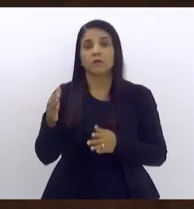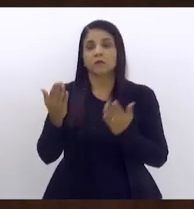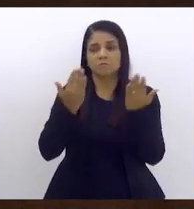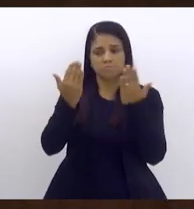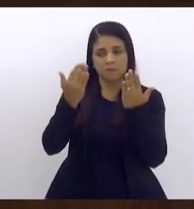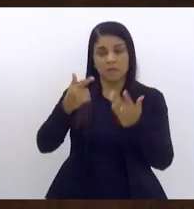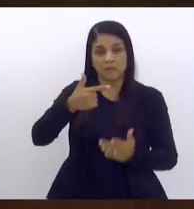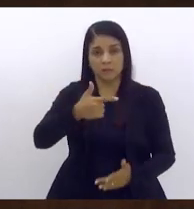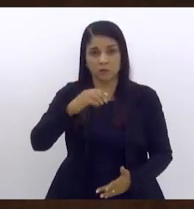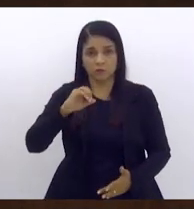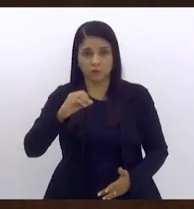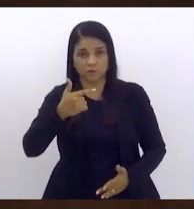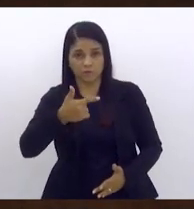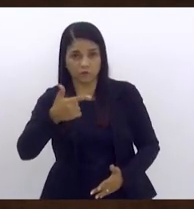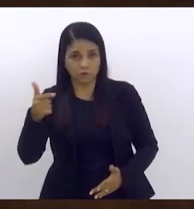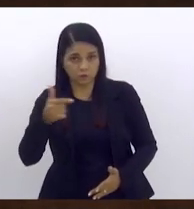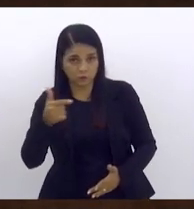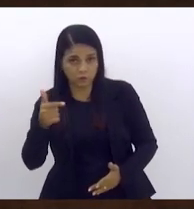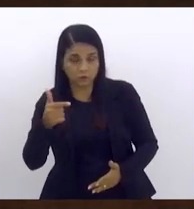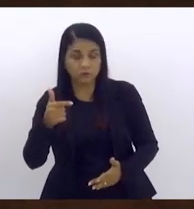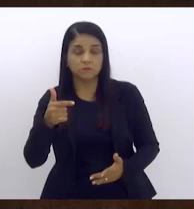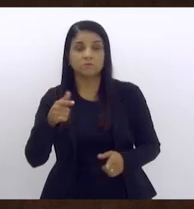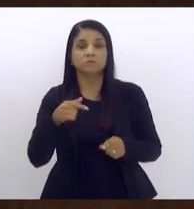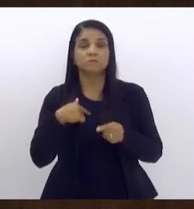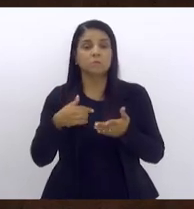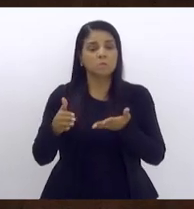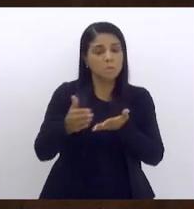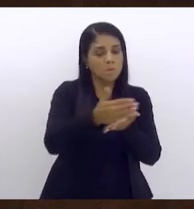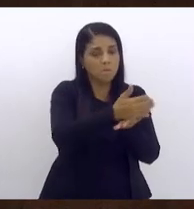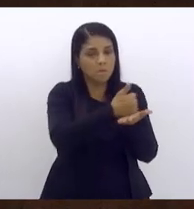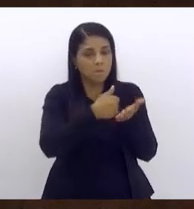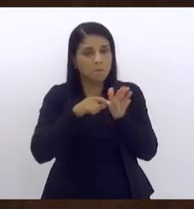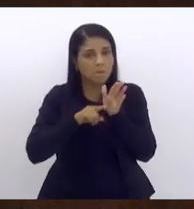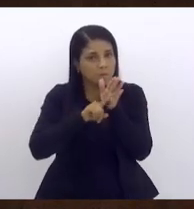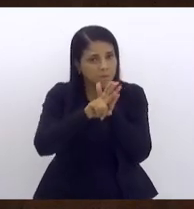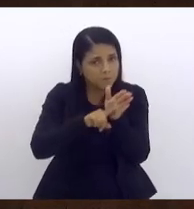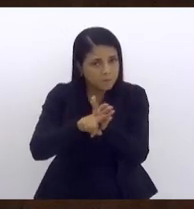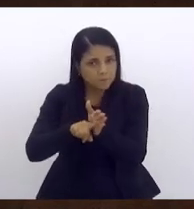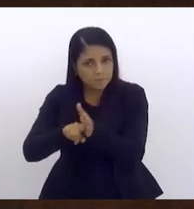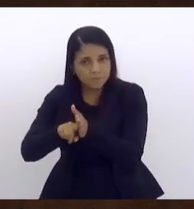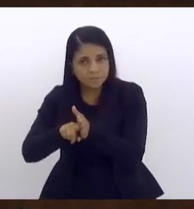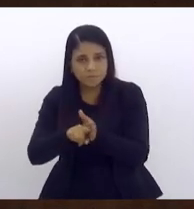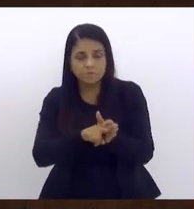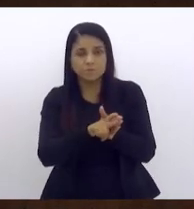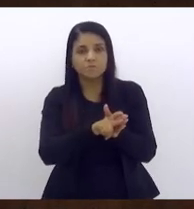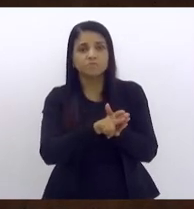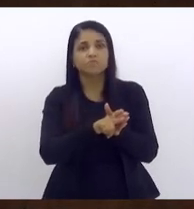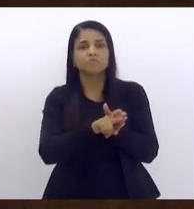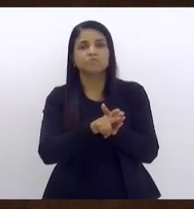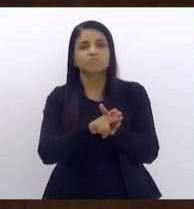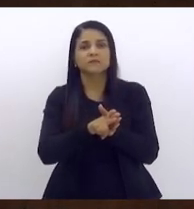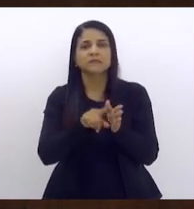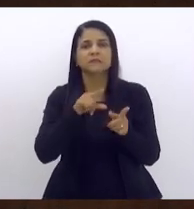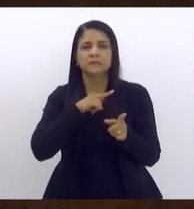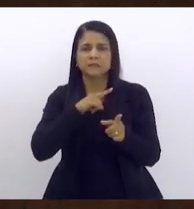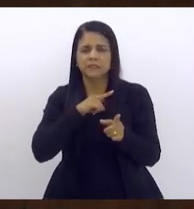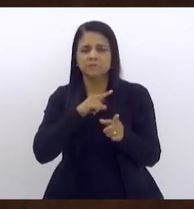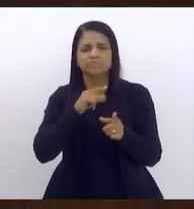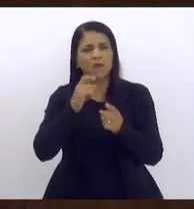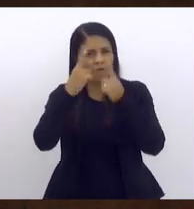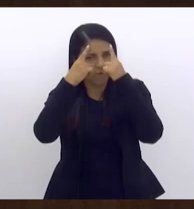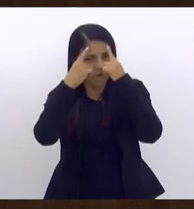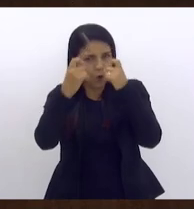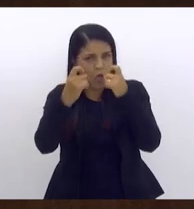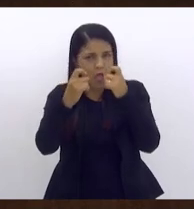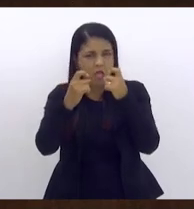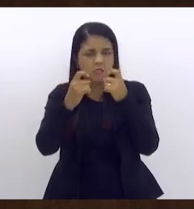gente quer alcançar aqui, o que mostra essa pesquisa, é que, na verdade, existem pequenas violências, e